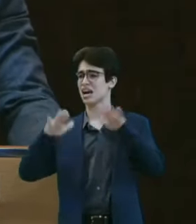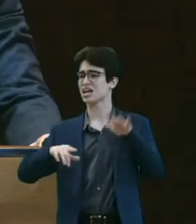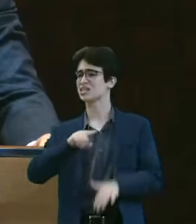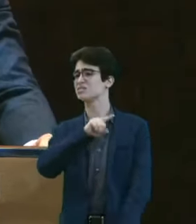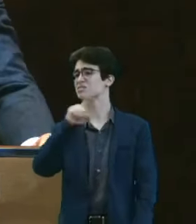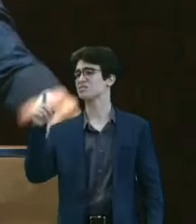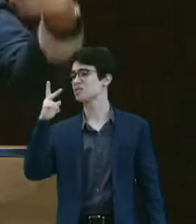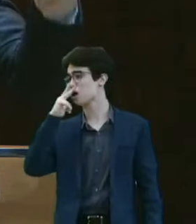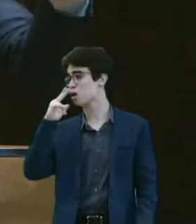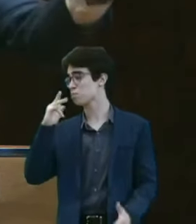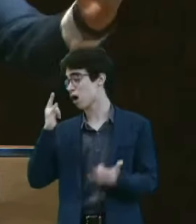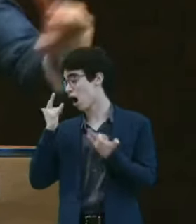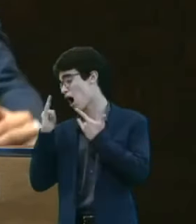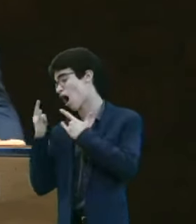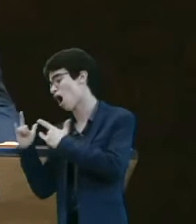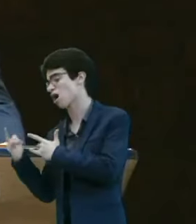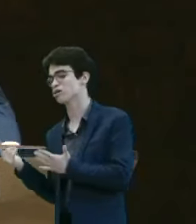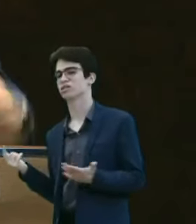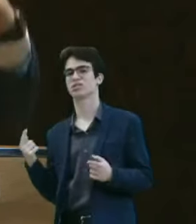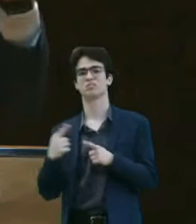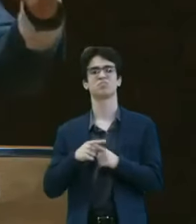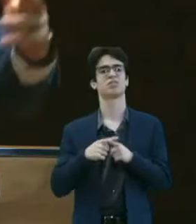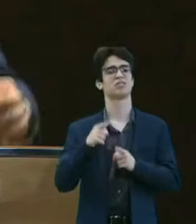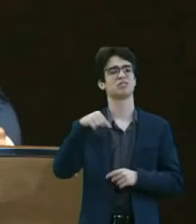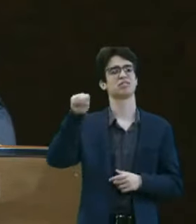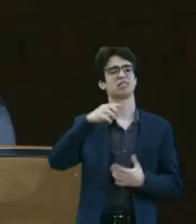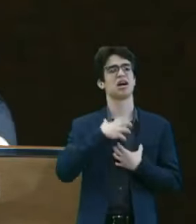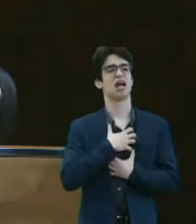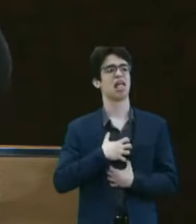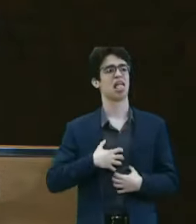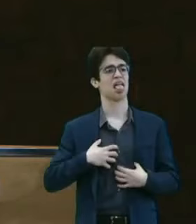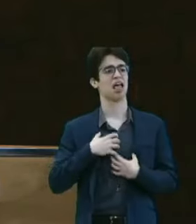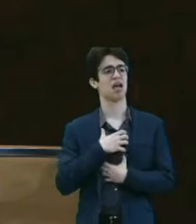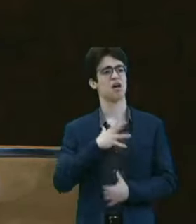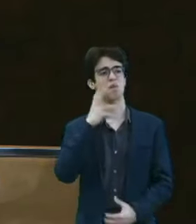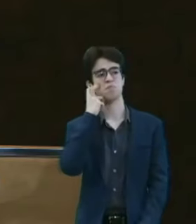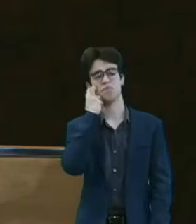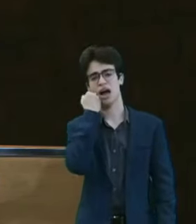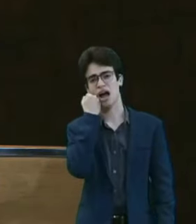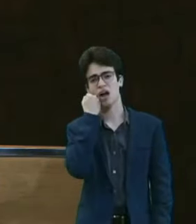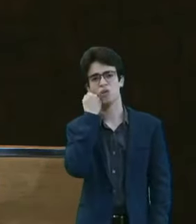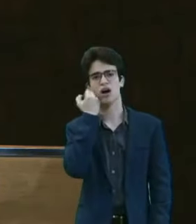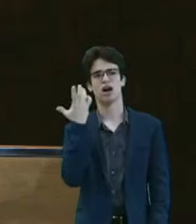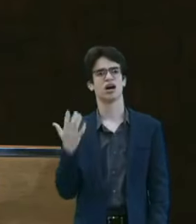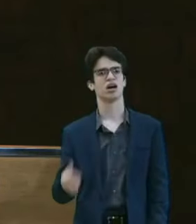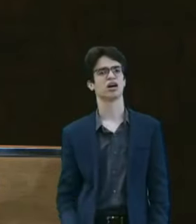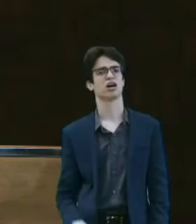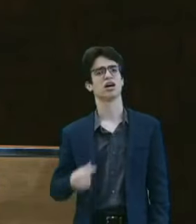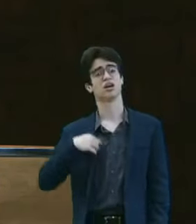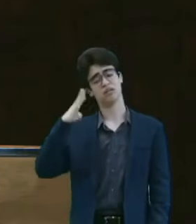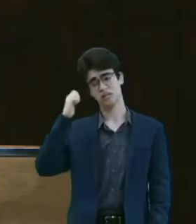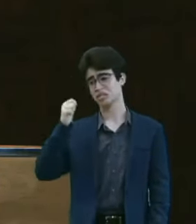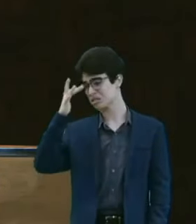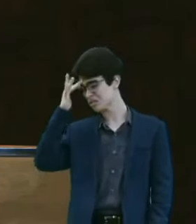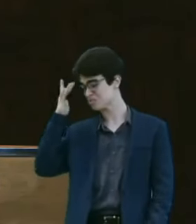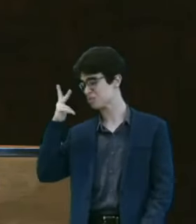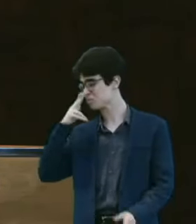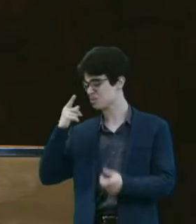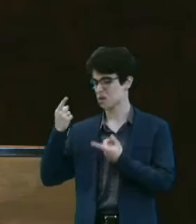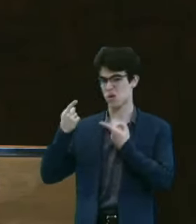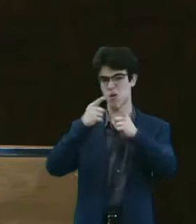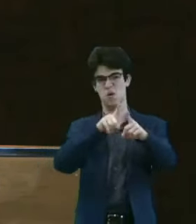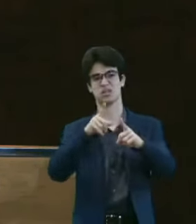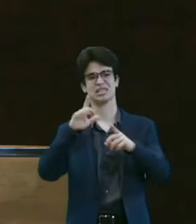envenenadas pelos ressentimentos, pelas mágoas, pelos machucados. Eu sei que pessoas te feriram e talvez